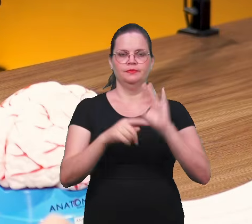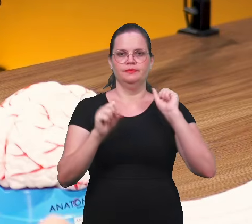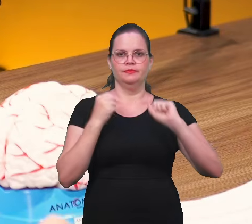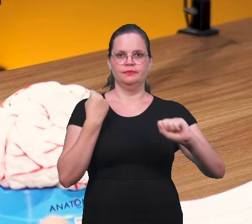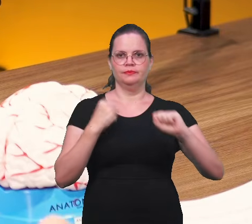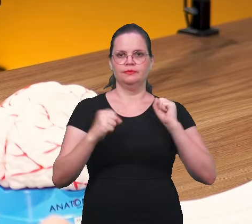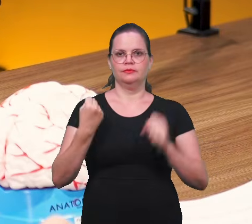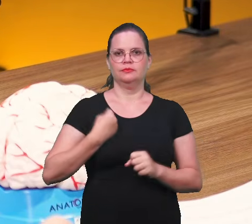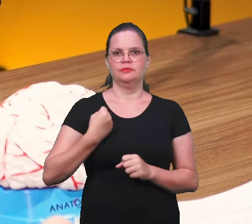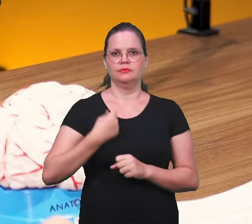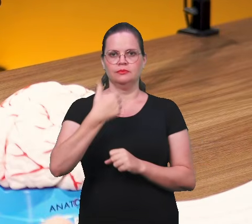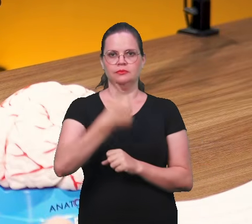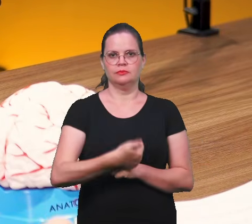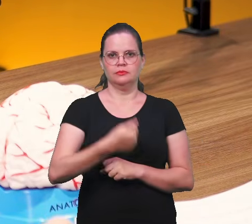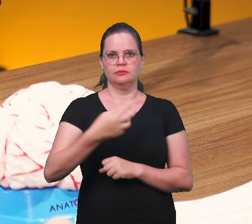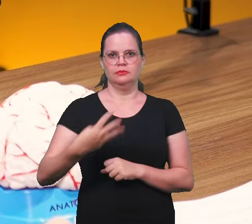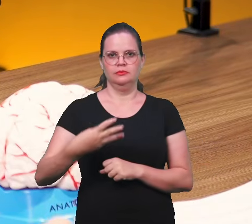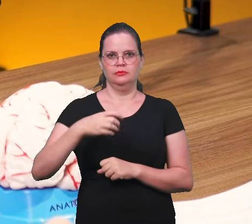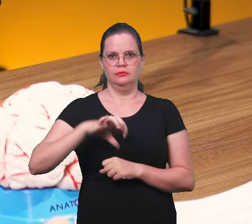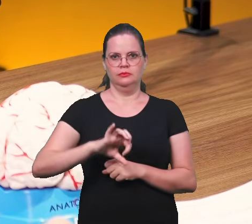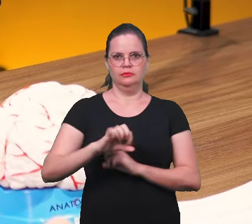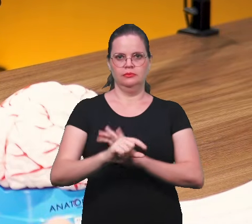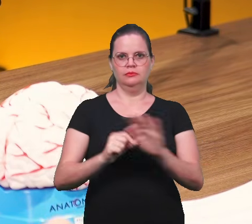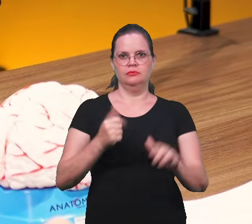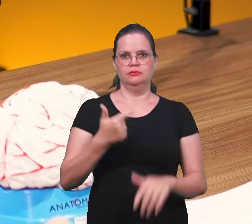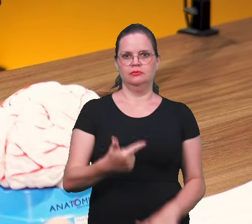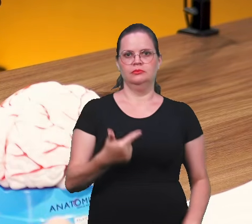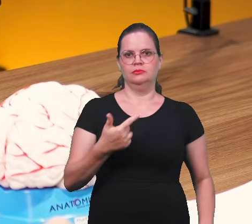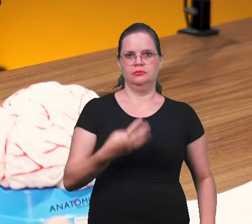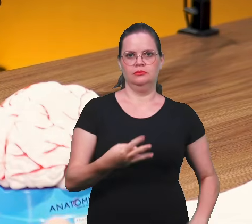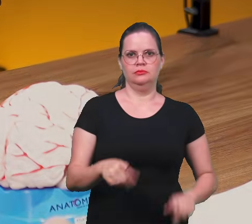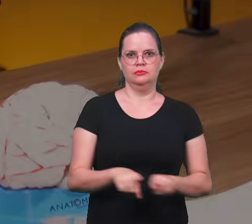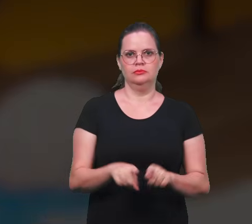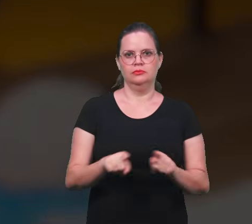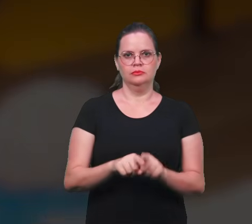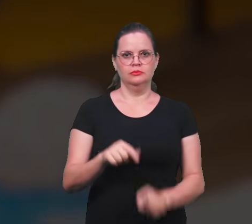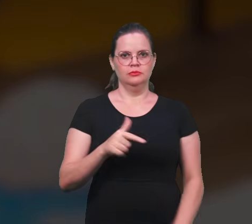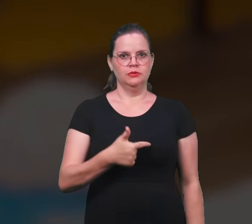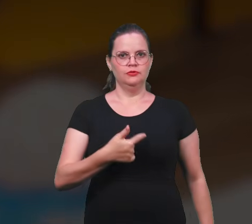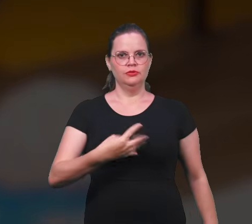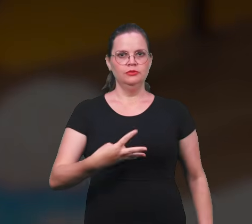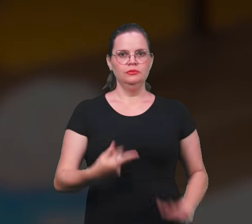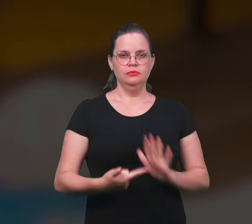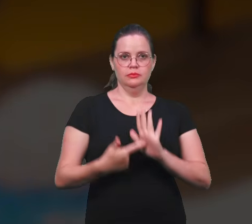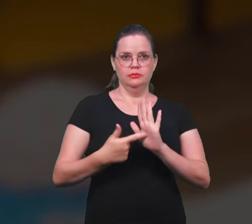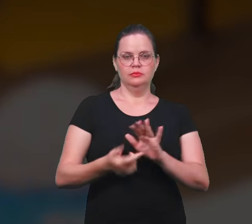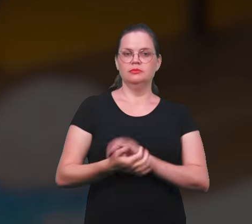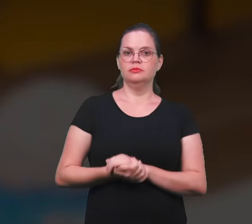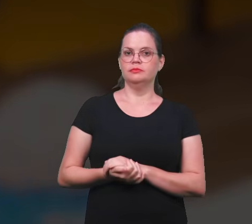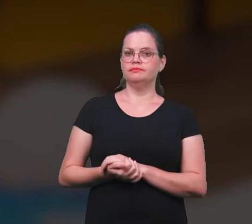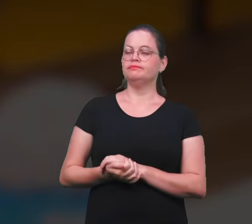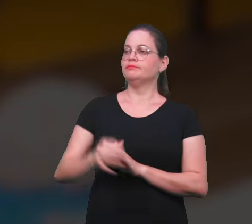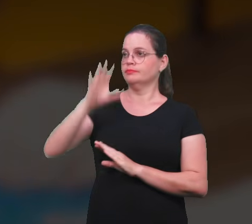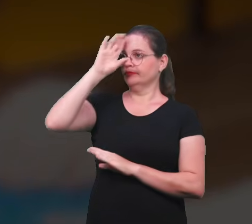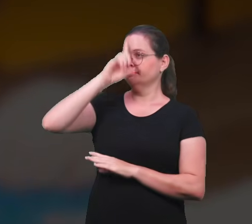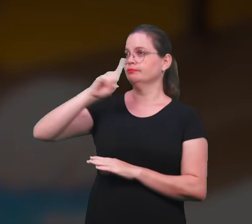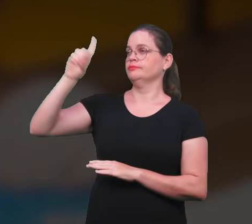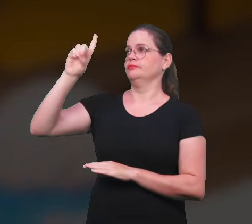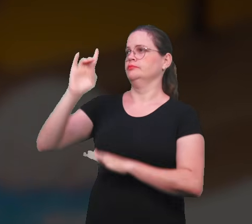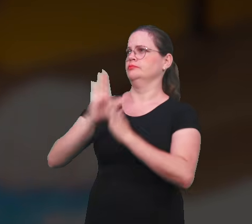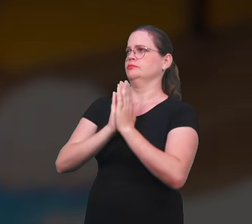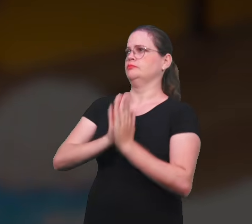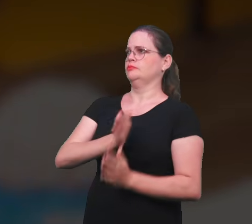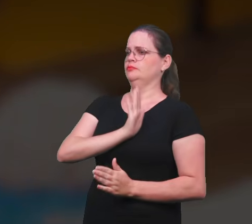139, verso 23 e 24, a palavra do Senhor nos diz assim: sonda-me, ó Deus, e conhece o